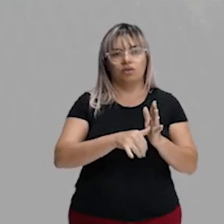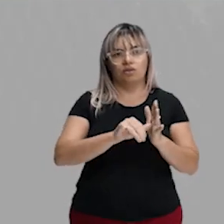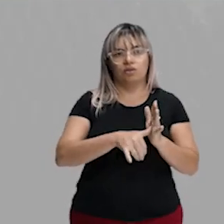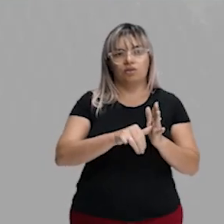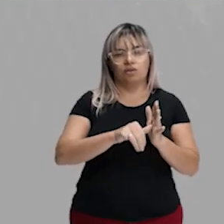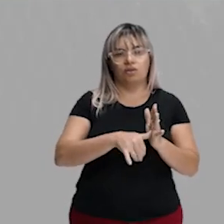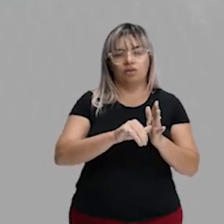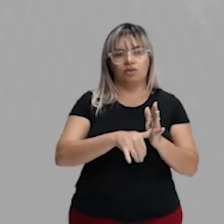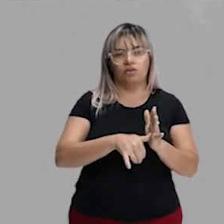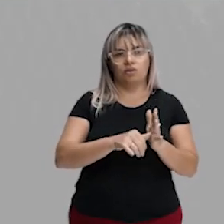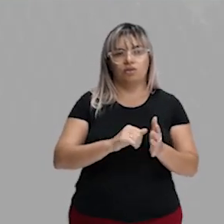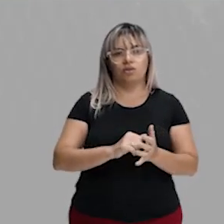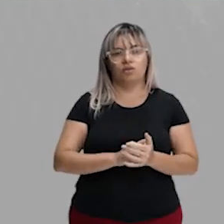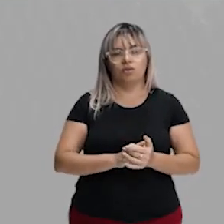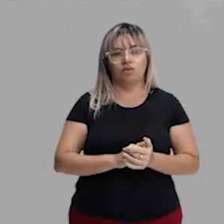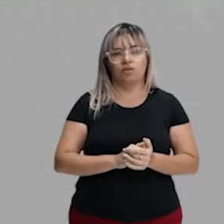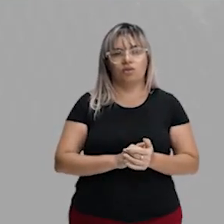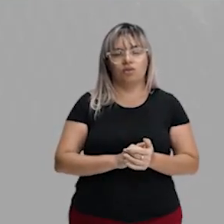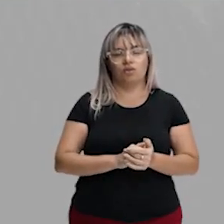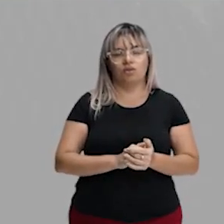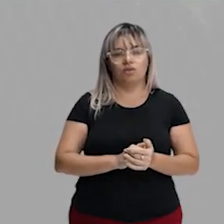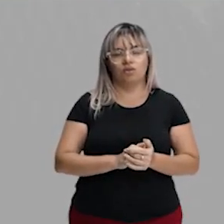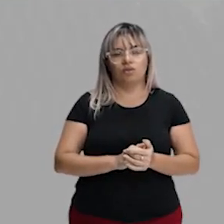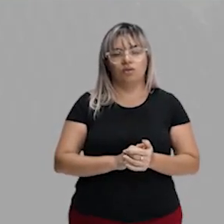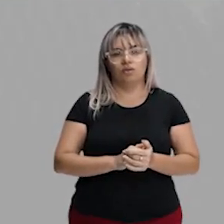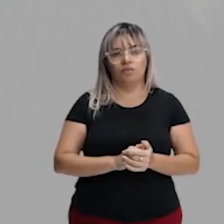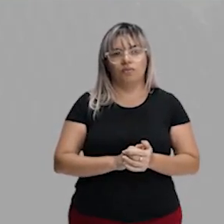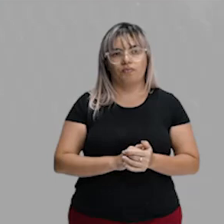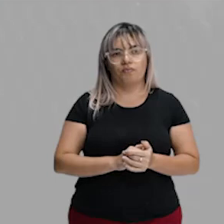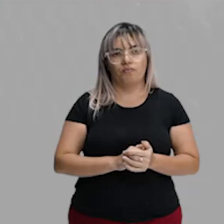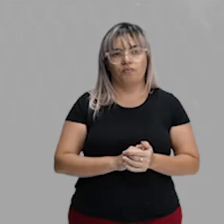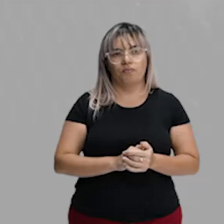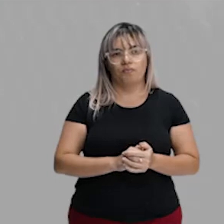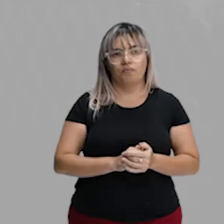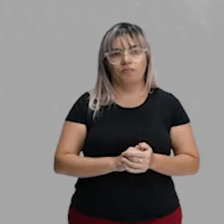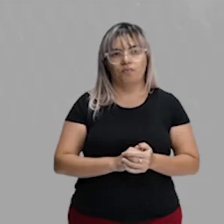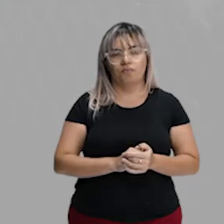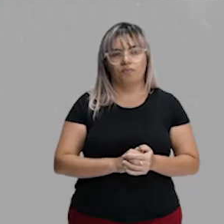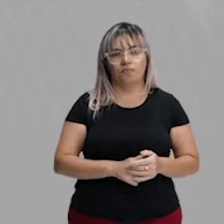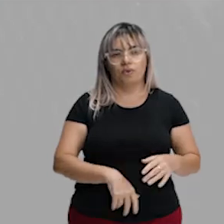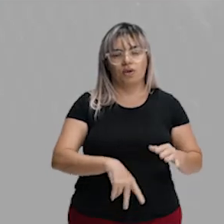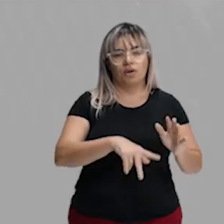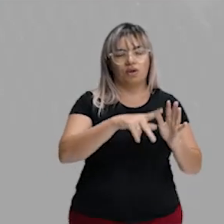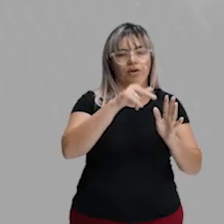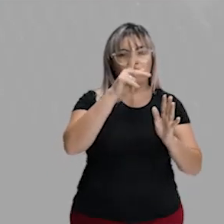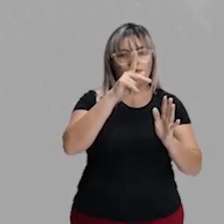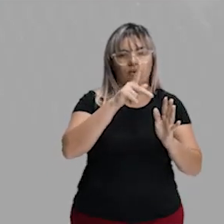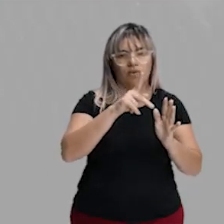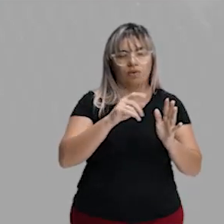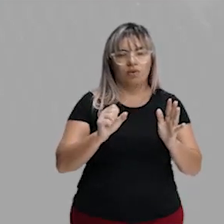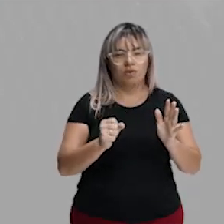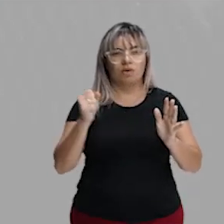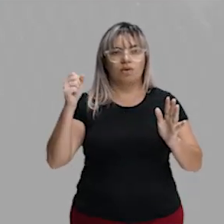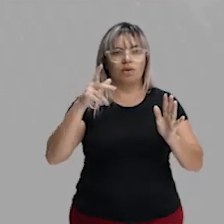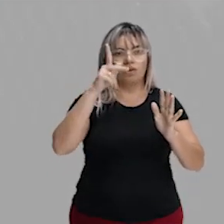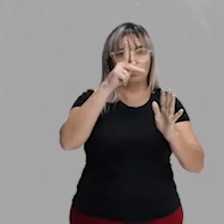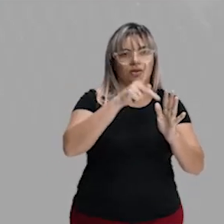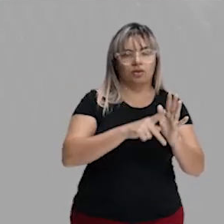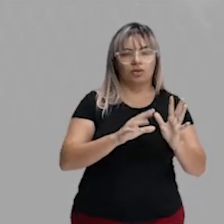no caso do gerador, certo? A potência total é